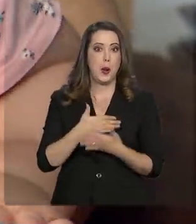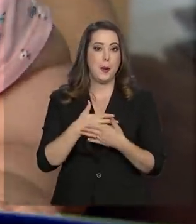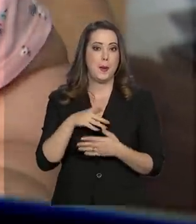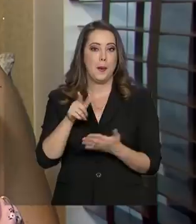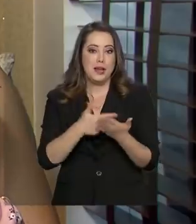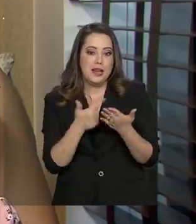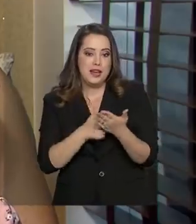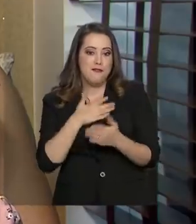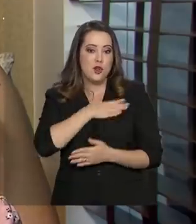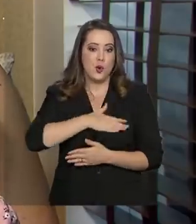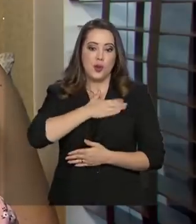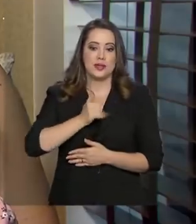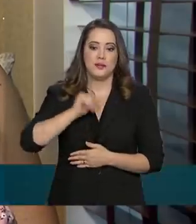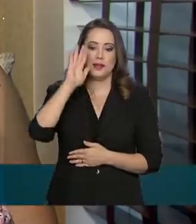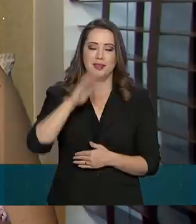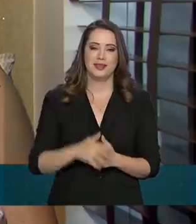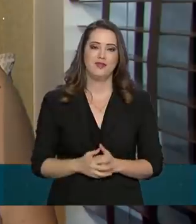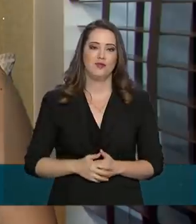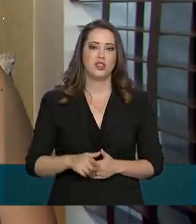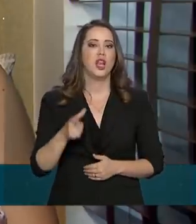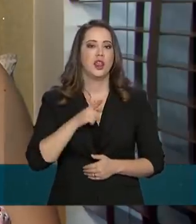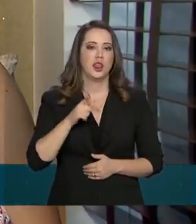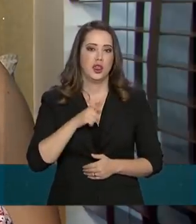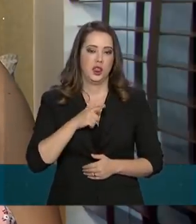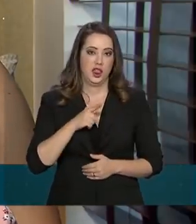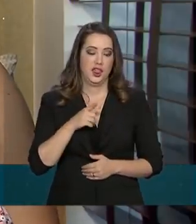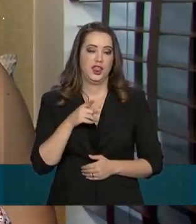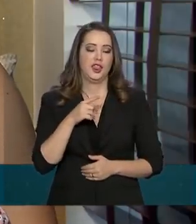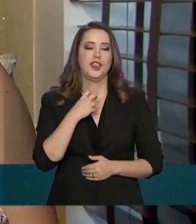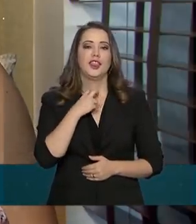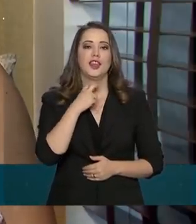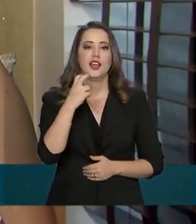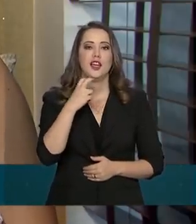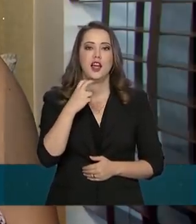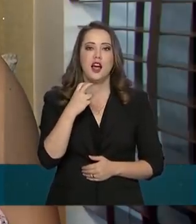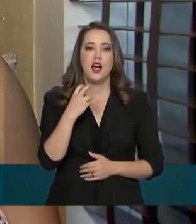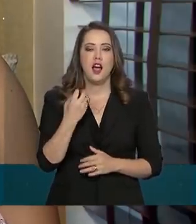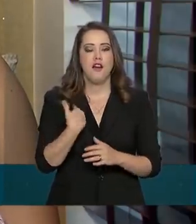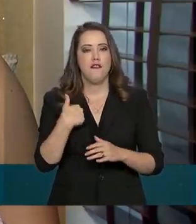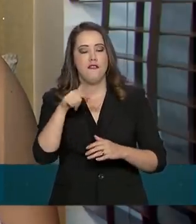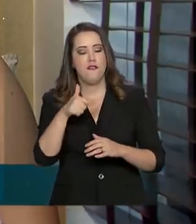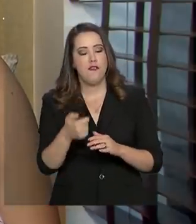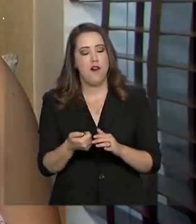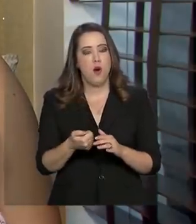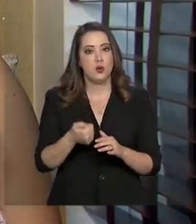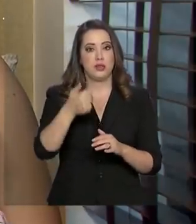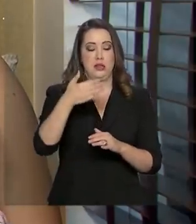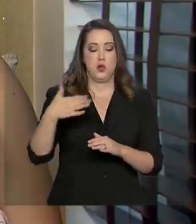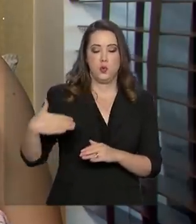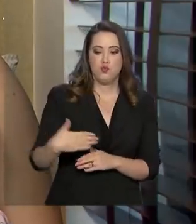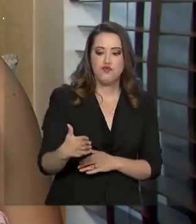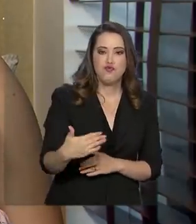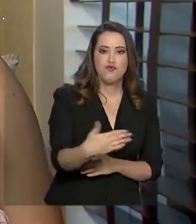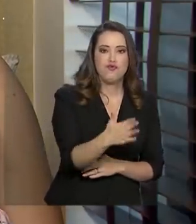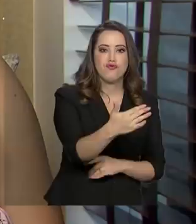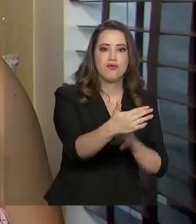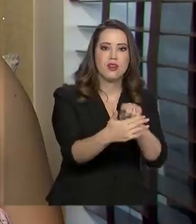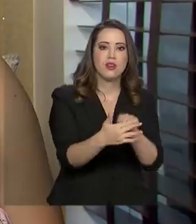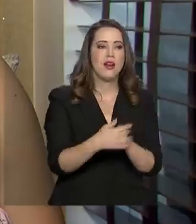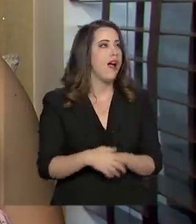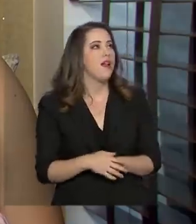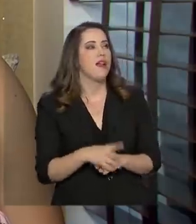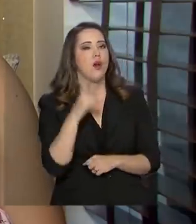eu faço a voz da baleia então é uma coisa diferente ela já olhe fica esperando eu ficar falando com ela